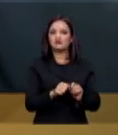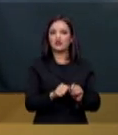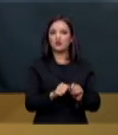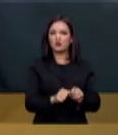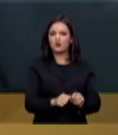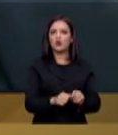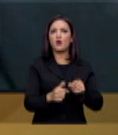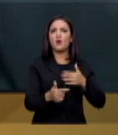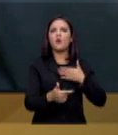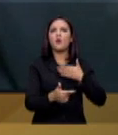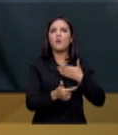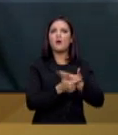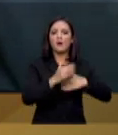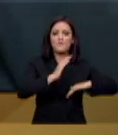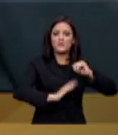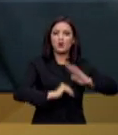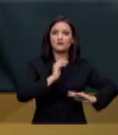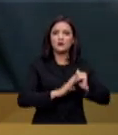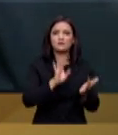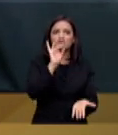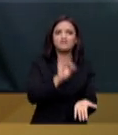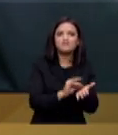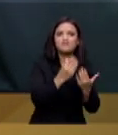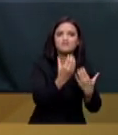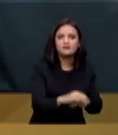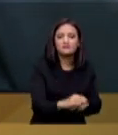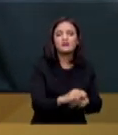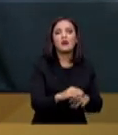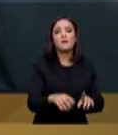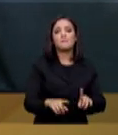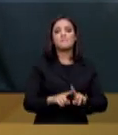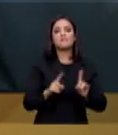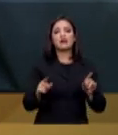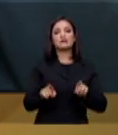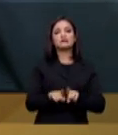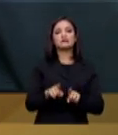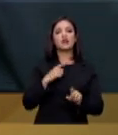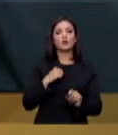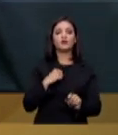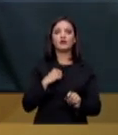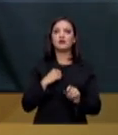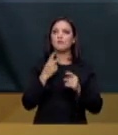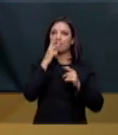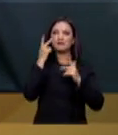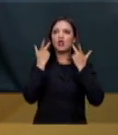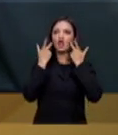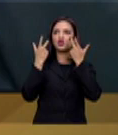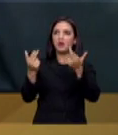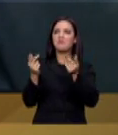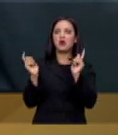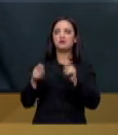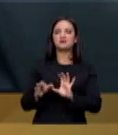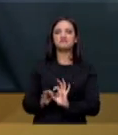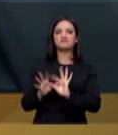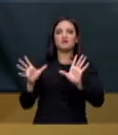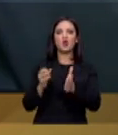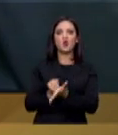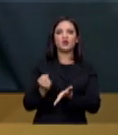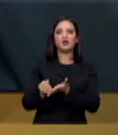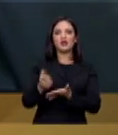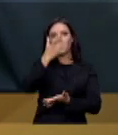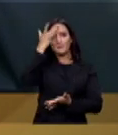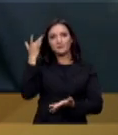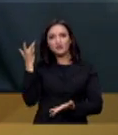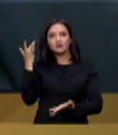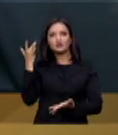quadros permanentes e uma naturalização de contratações de servidores temporários para